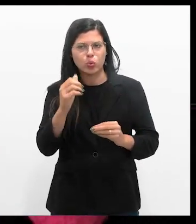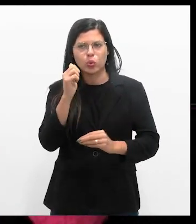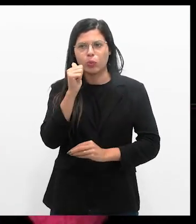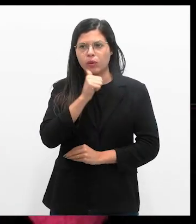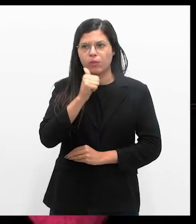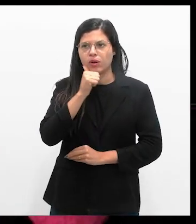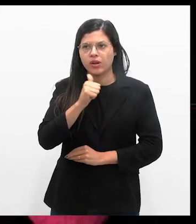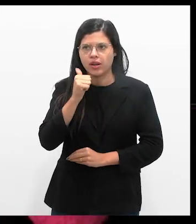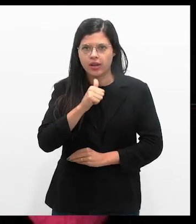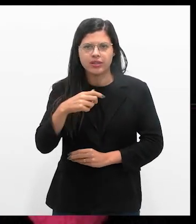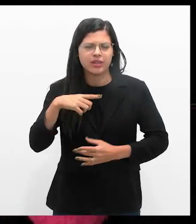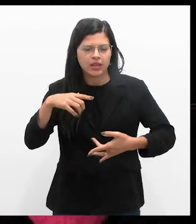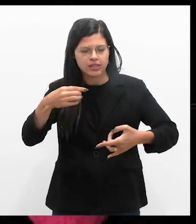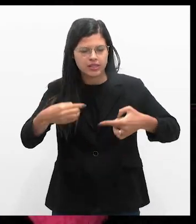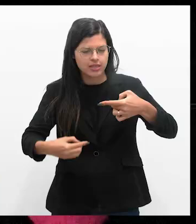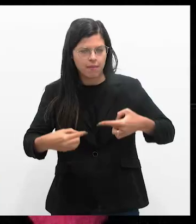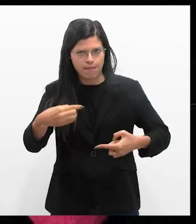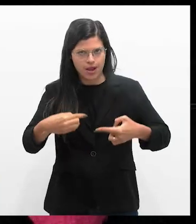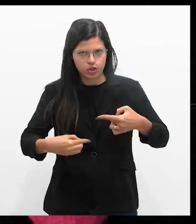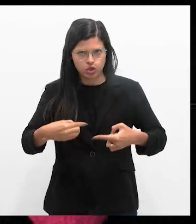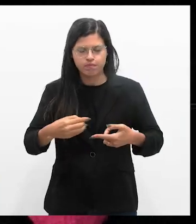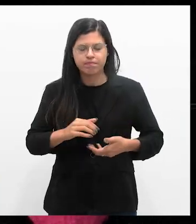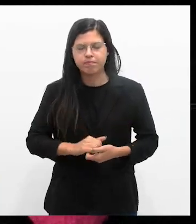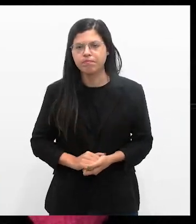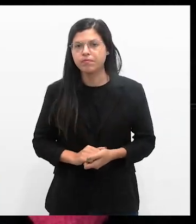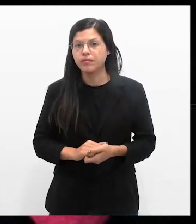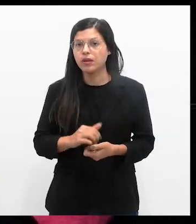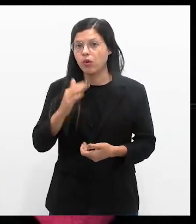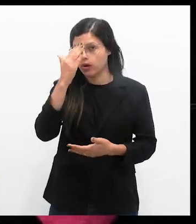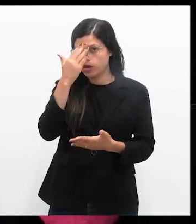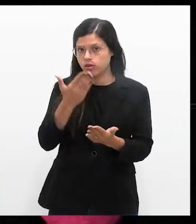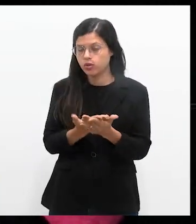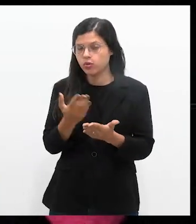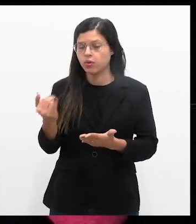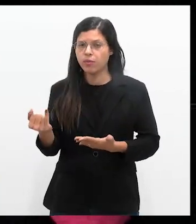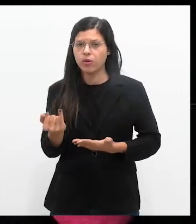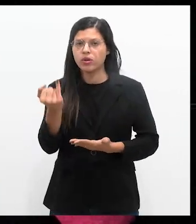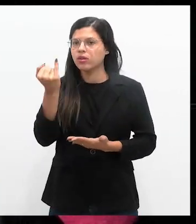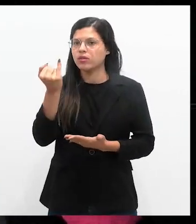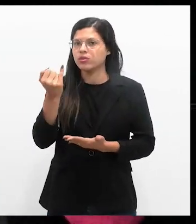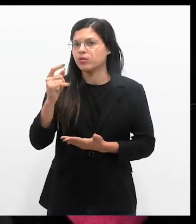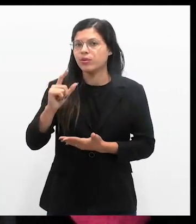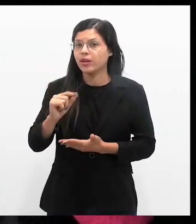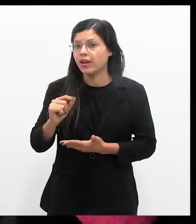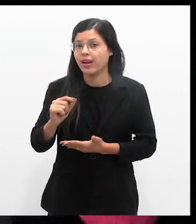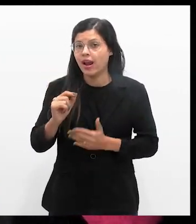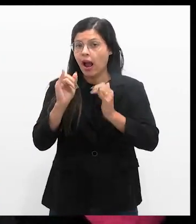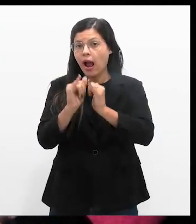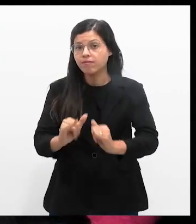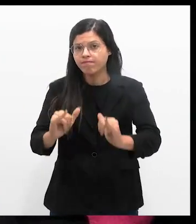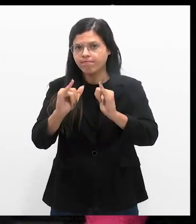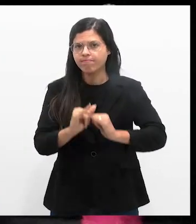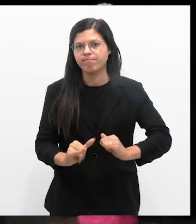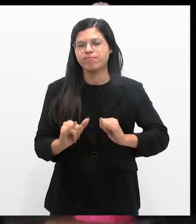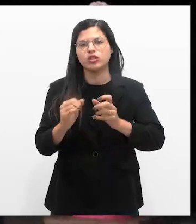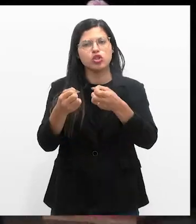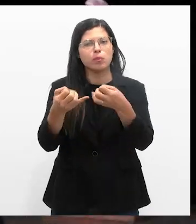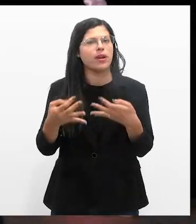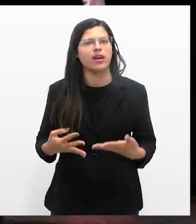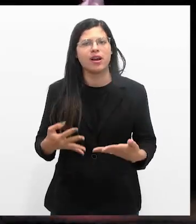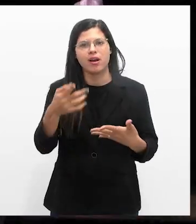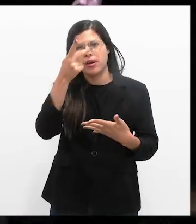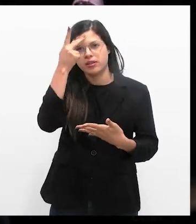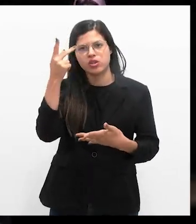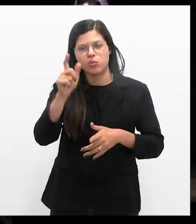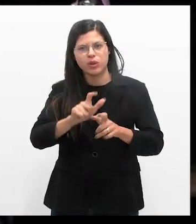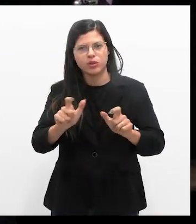escuta? Muito esse debate. E eu acho que é importante, né, dizer a essas pessoas, né,